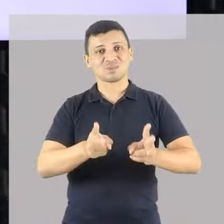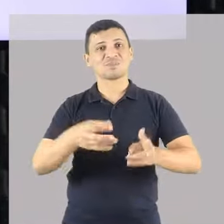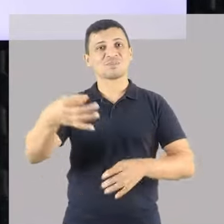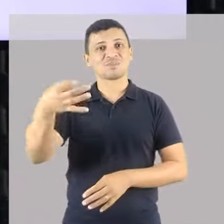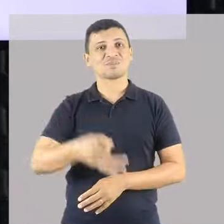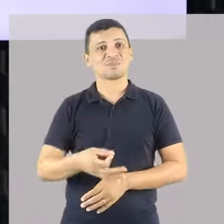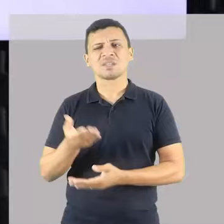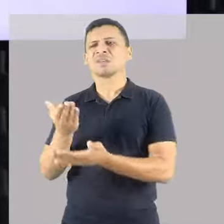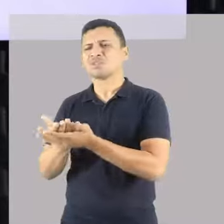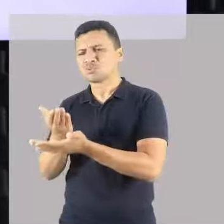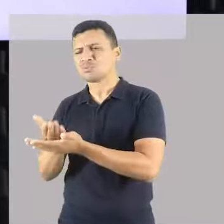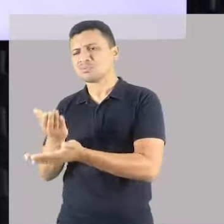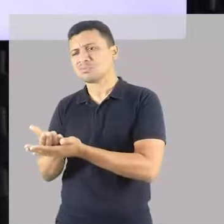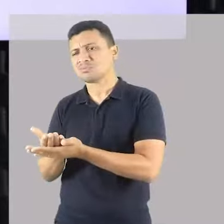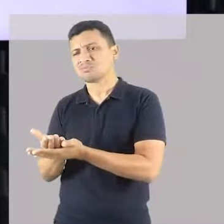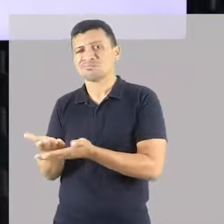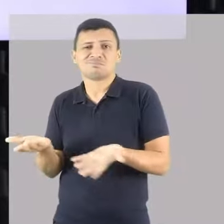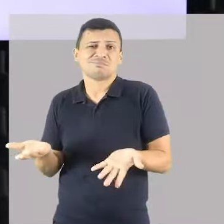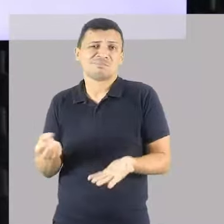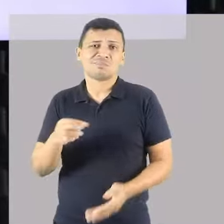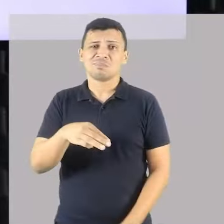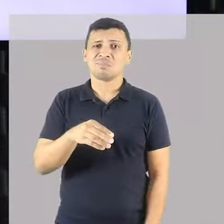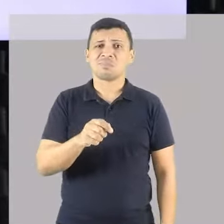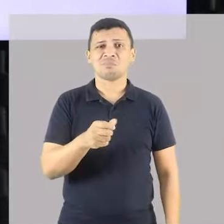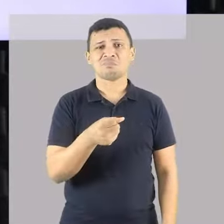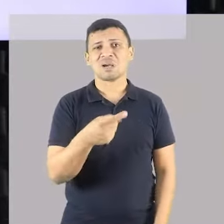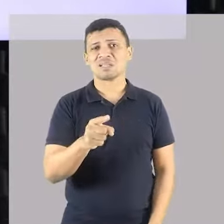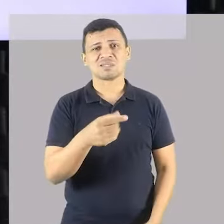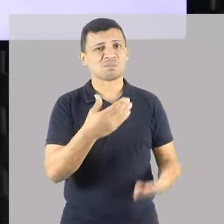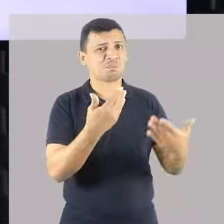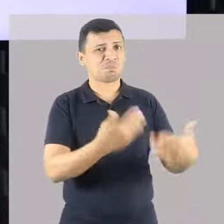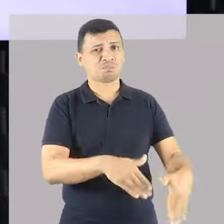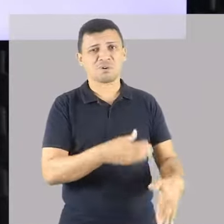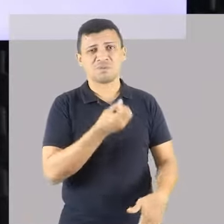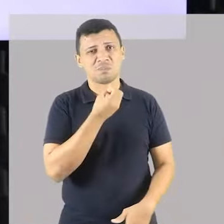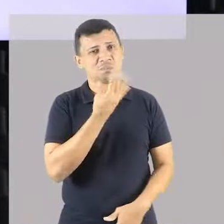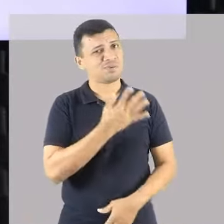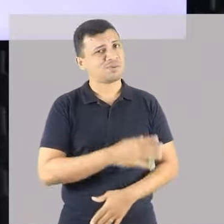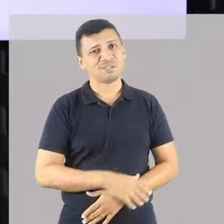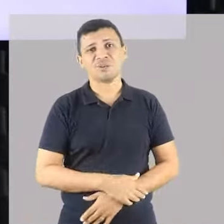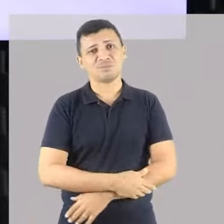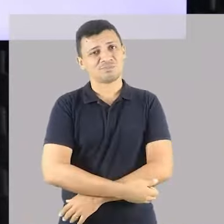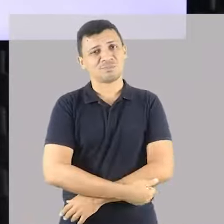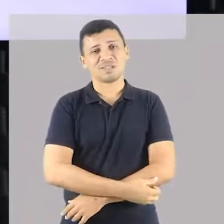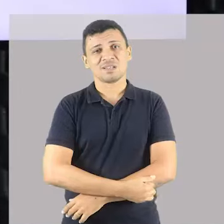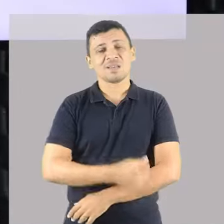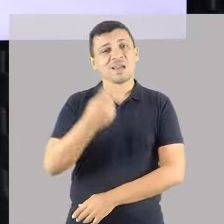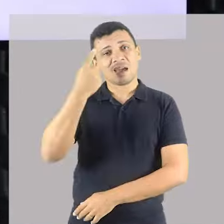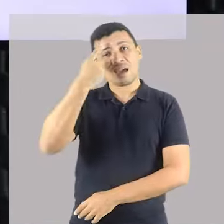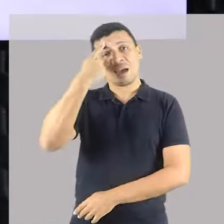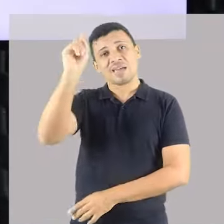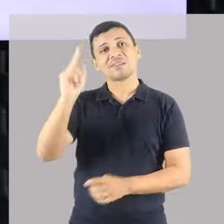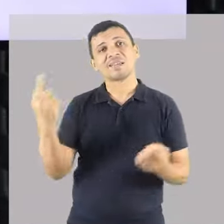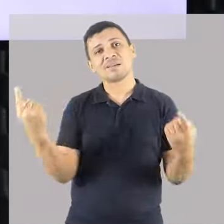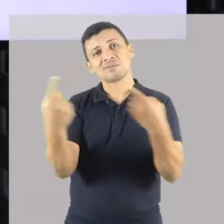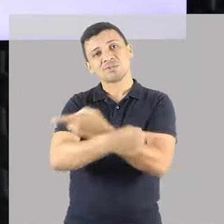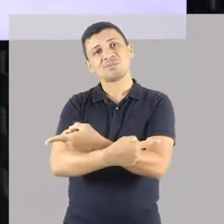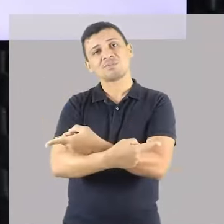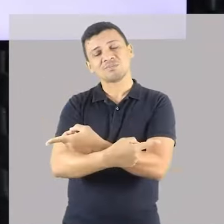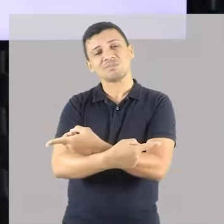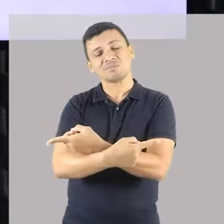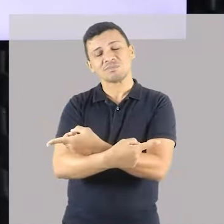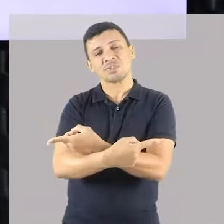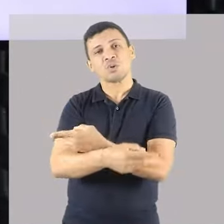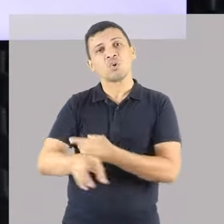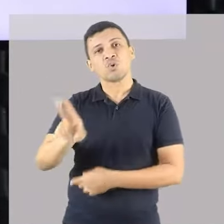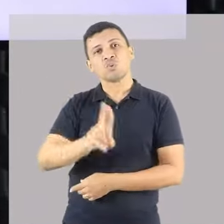fato Ele estudou no entanto não conseguiu fazer uma boa prova então eu tenho ideias contrastantes dada reforçada aí